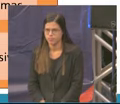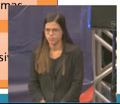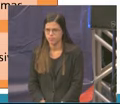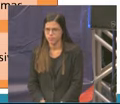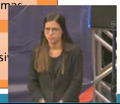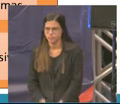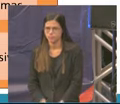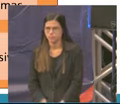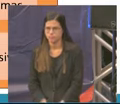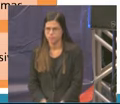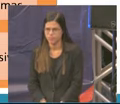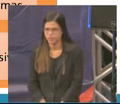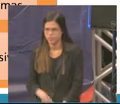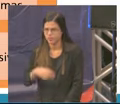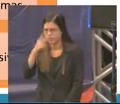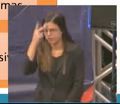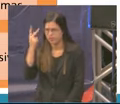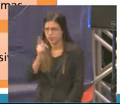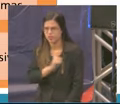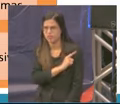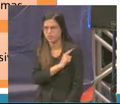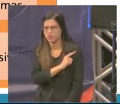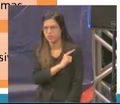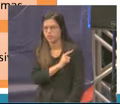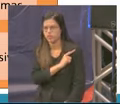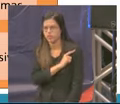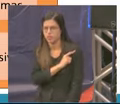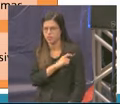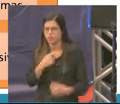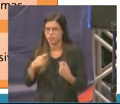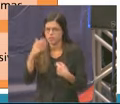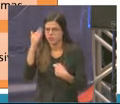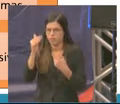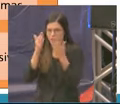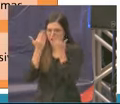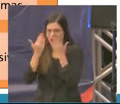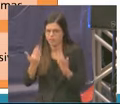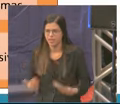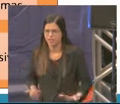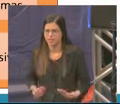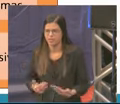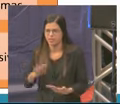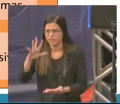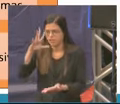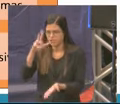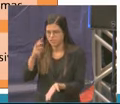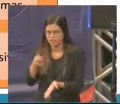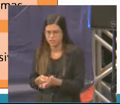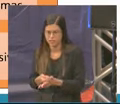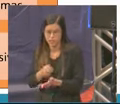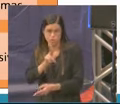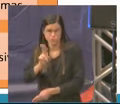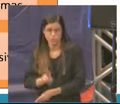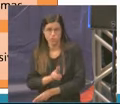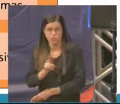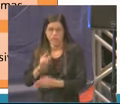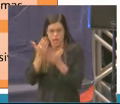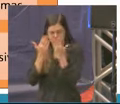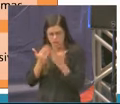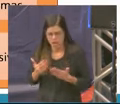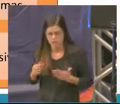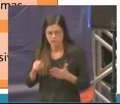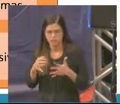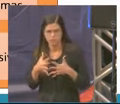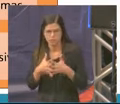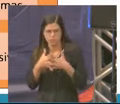quem está em gestão, eu preciso ainda de saber analisar, decidir, implementar. Analisar na complexidade, decidir no risco e